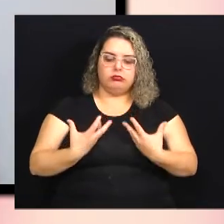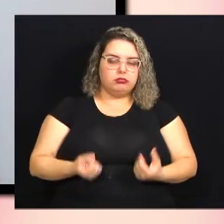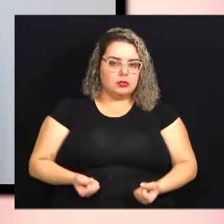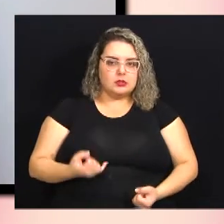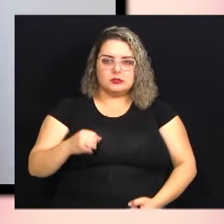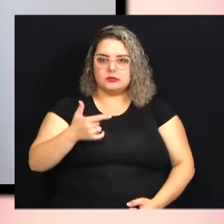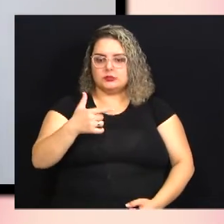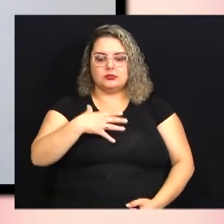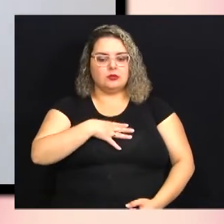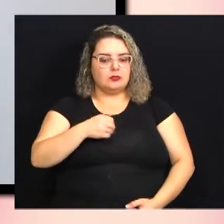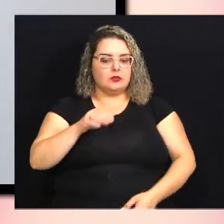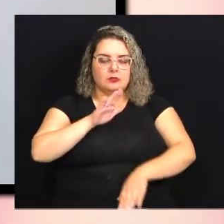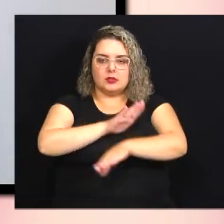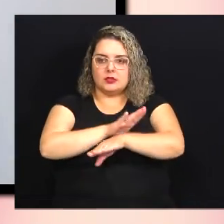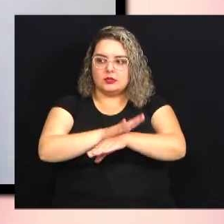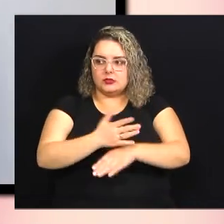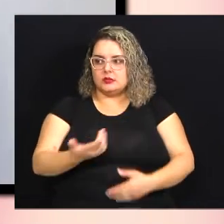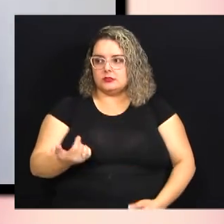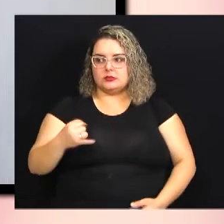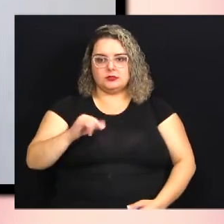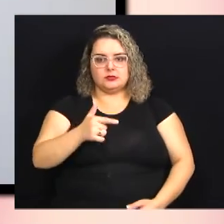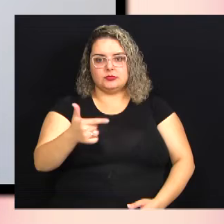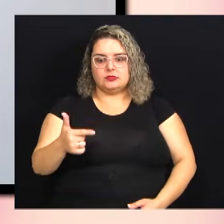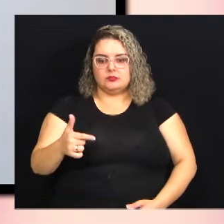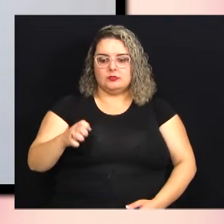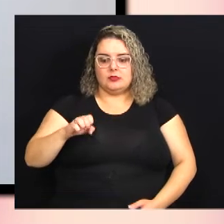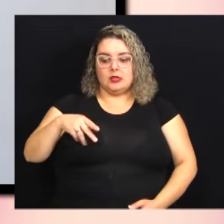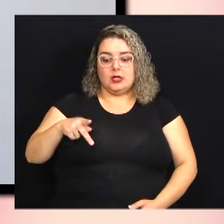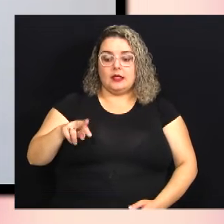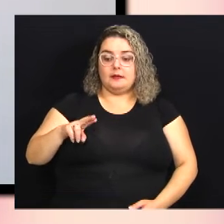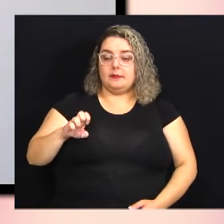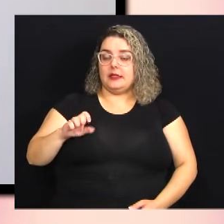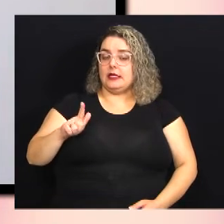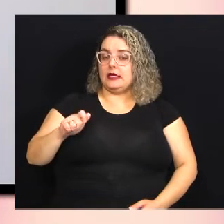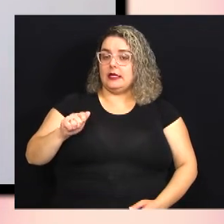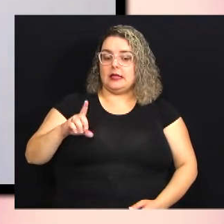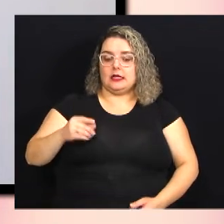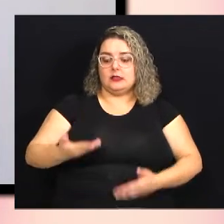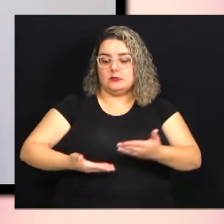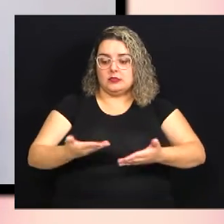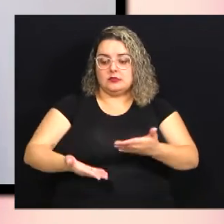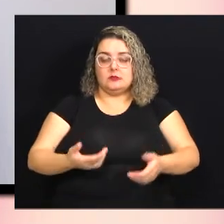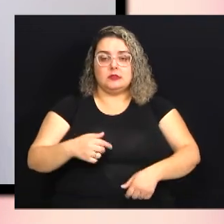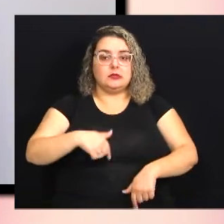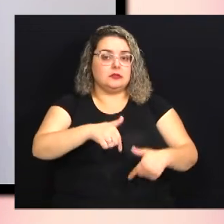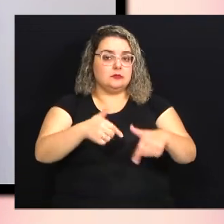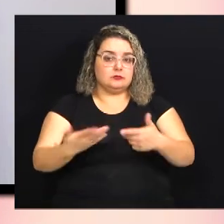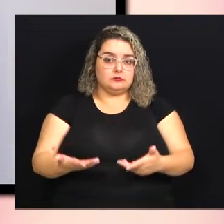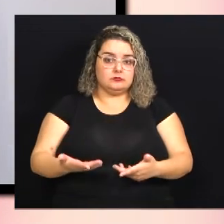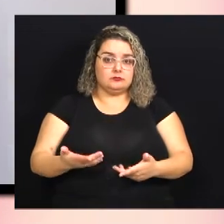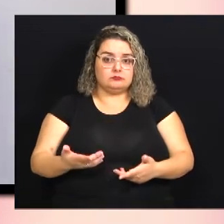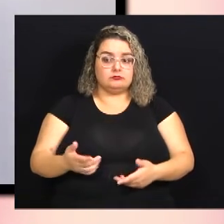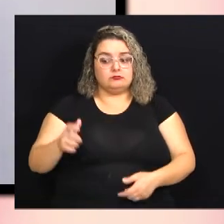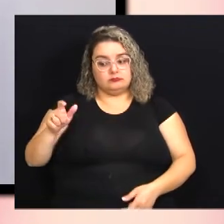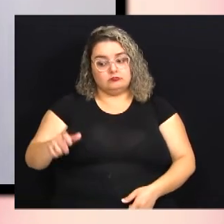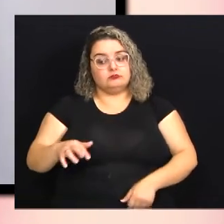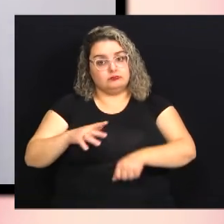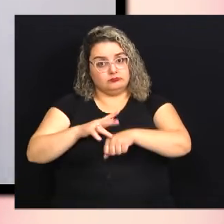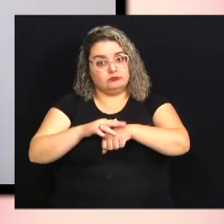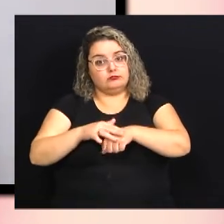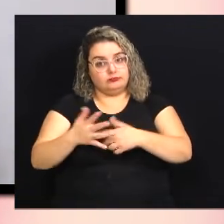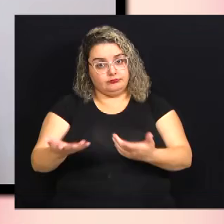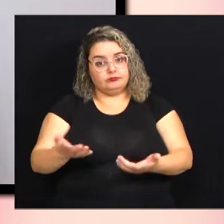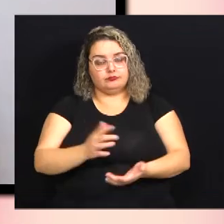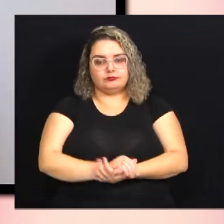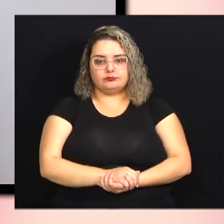Se não tiver um filho para ajudar, se não tiver uma empregada para ajudar, né? A outra pessoa pode ficar doente.